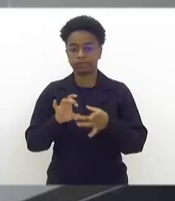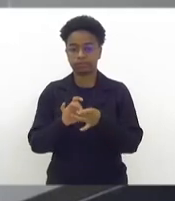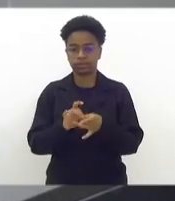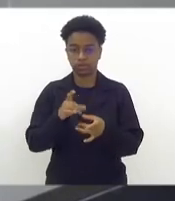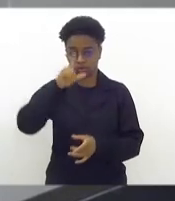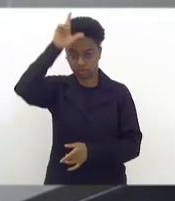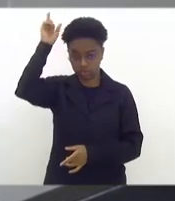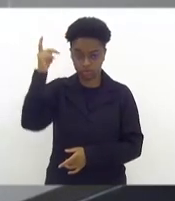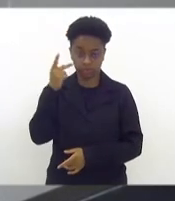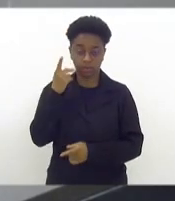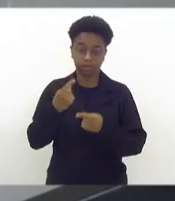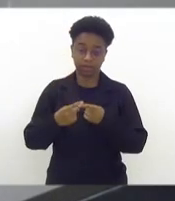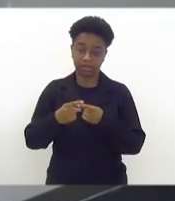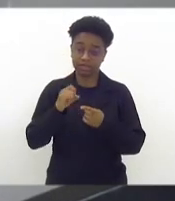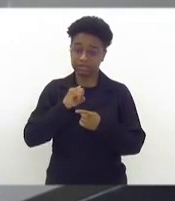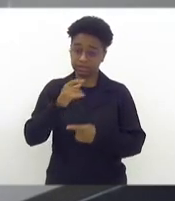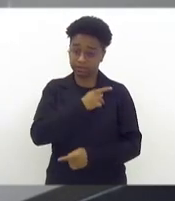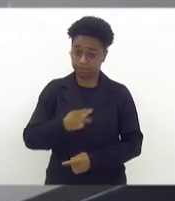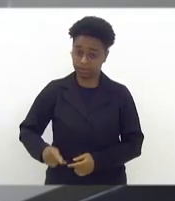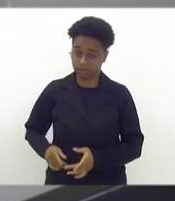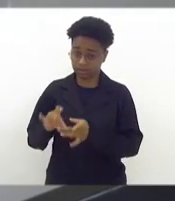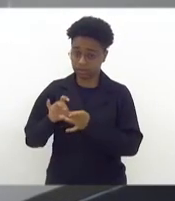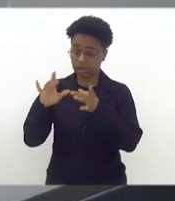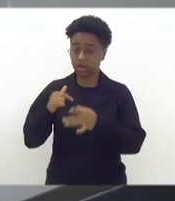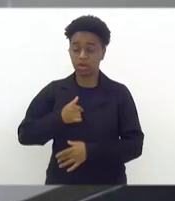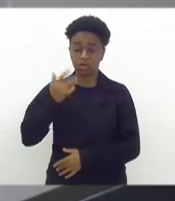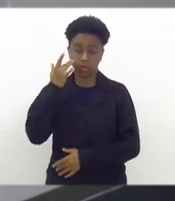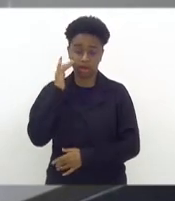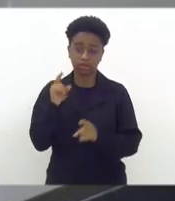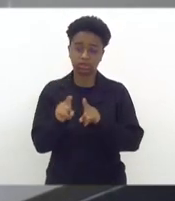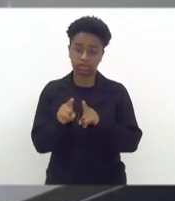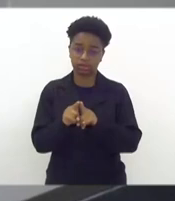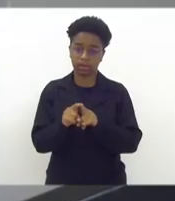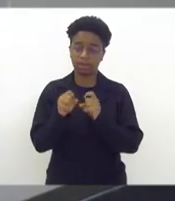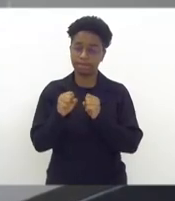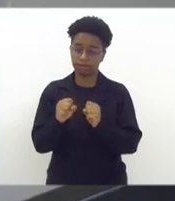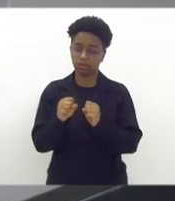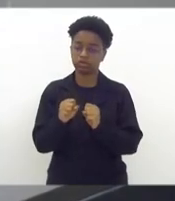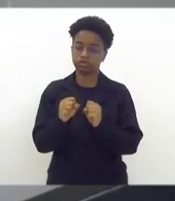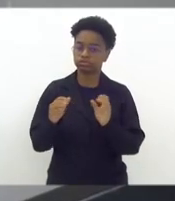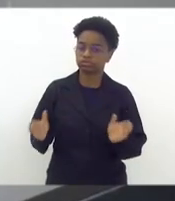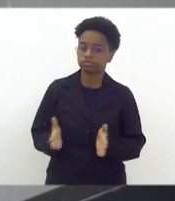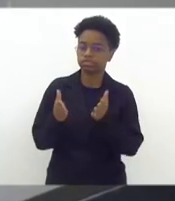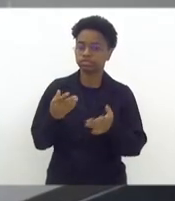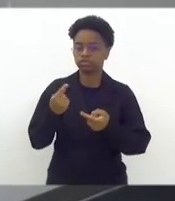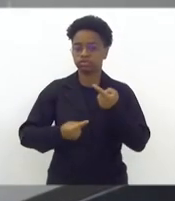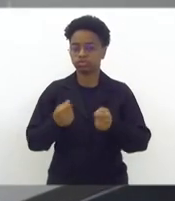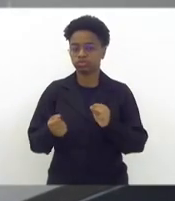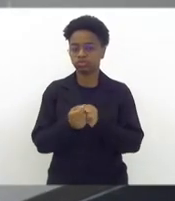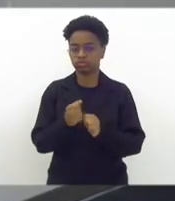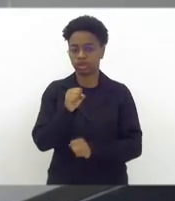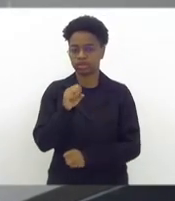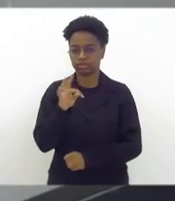for do aval do presidente, considero que, inclusive, possa ser um motivador para reabrir a discussão junto ao